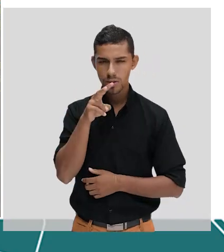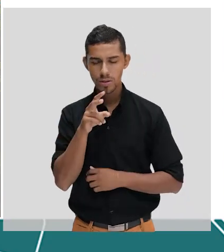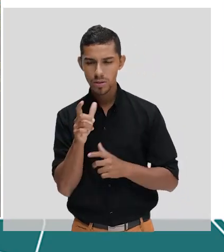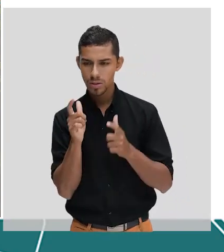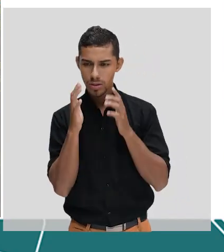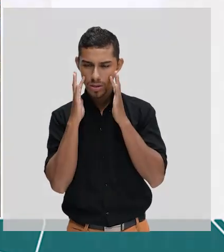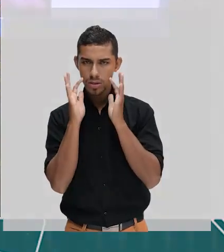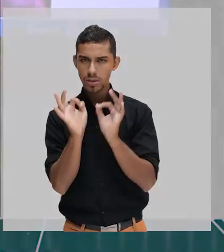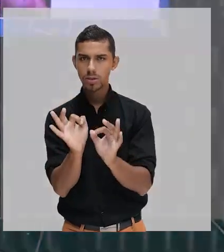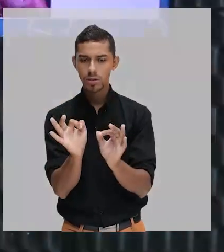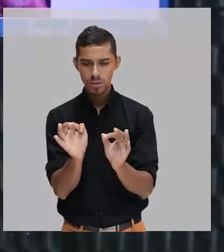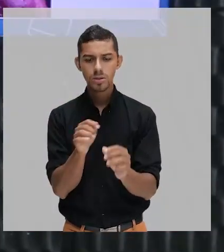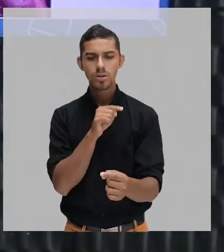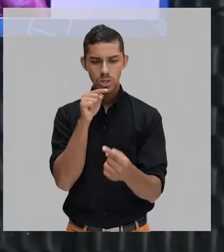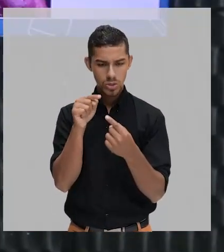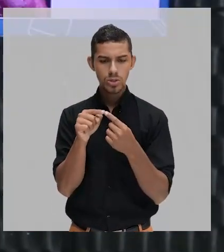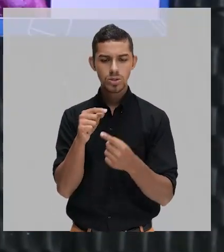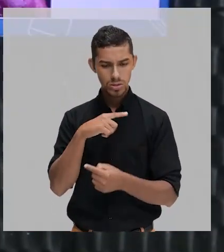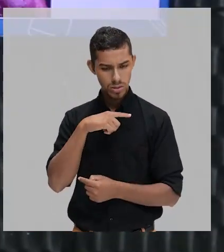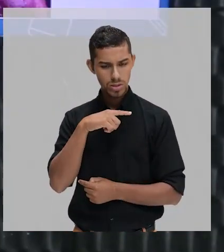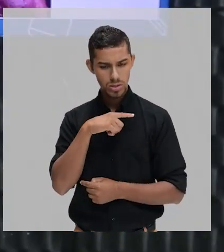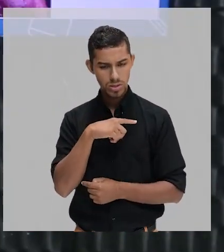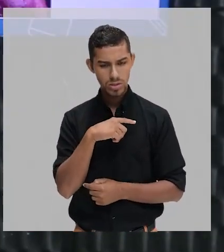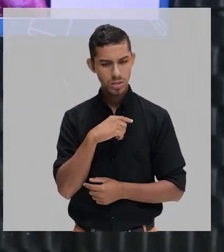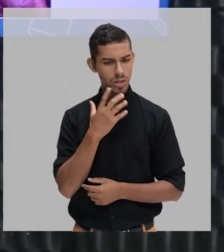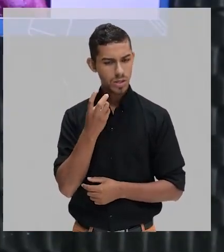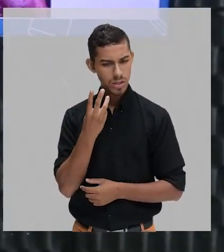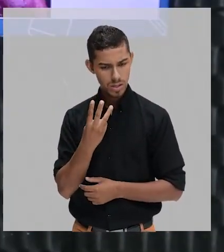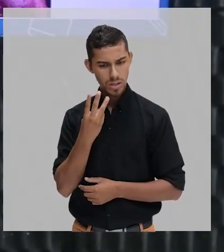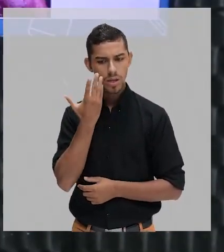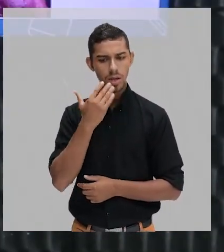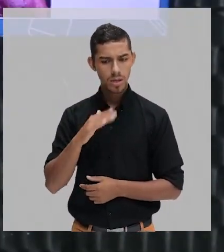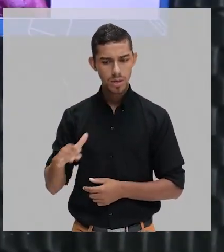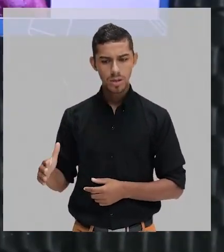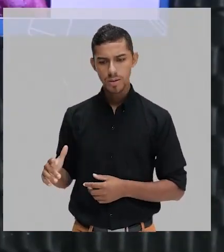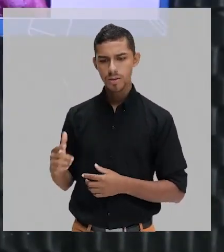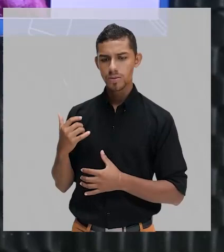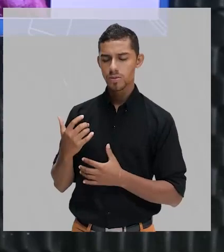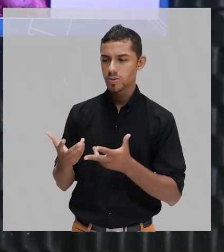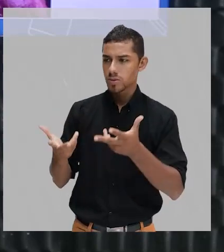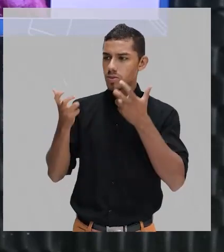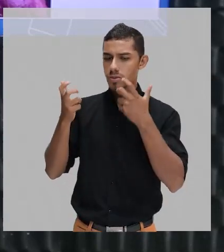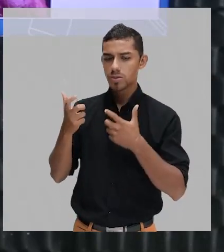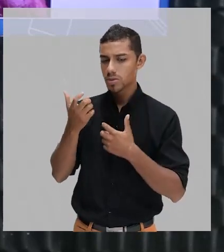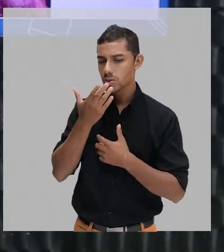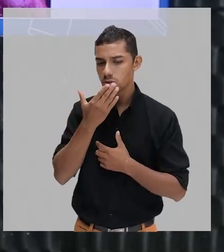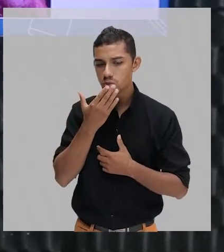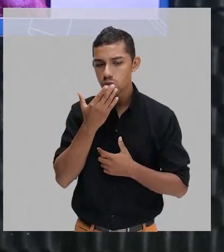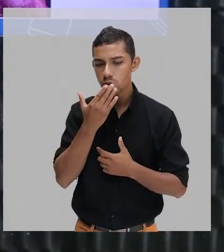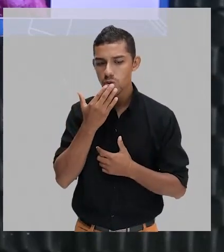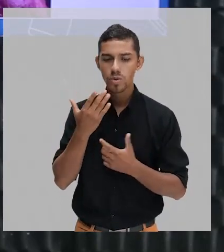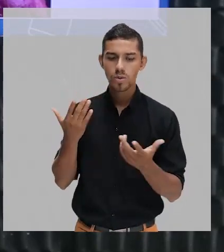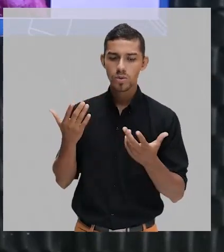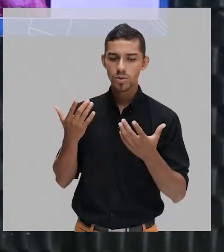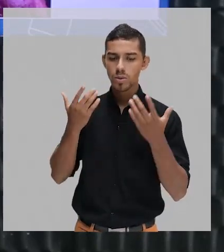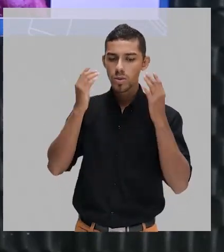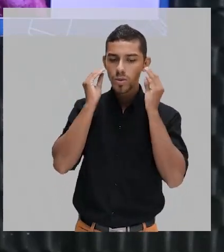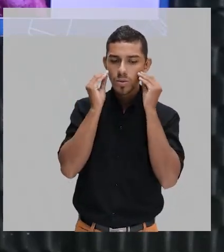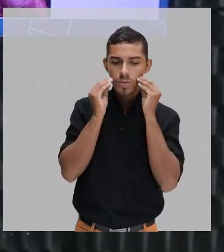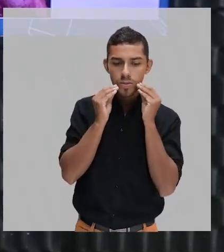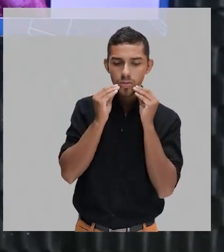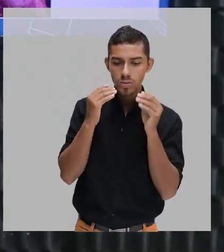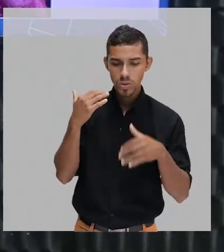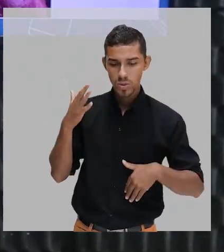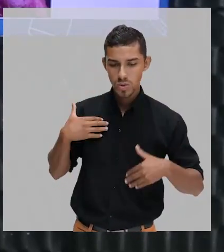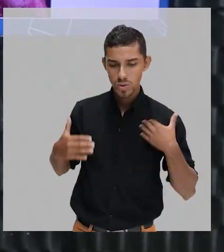teatro, tem esse objetivo? Tem. A gente tem 3 personagens infantis que o objetivo é chamar a atenção das crianças em função das cores, da maquiagem, do